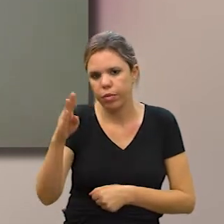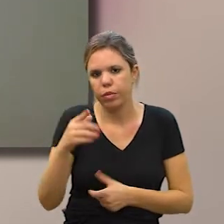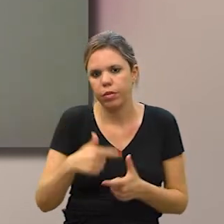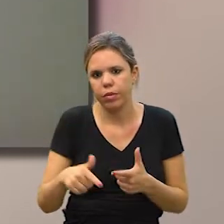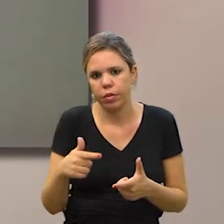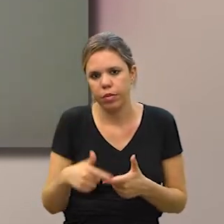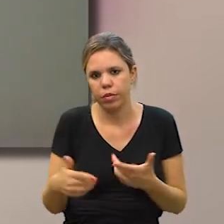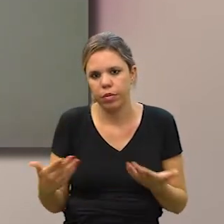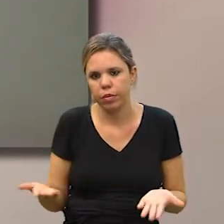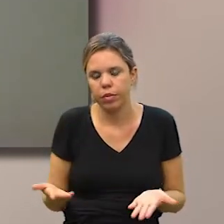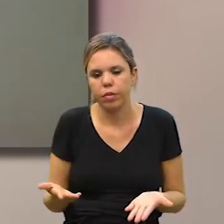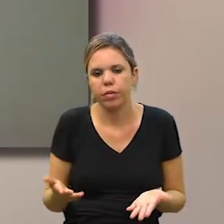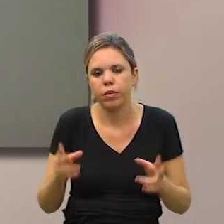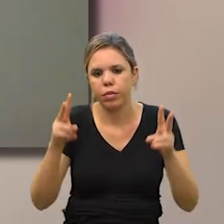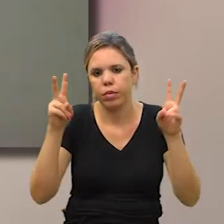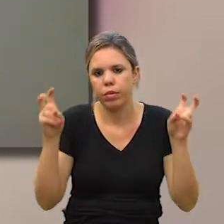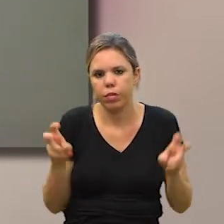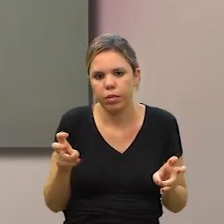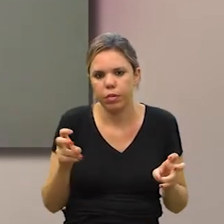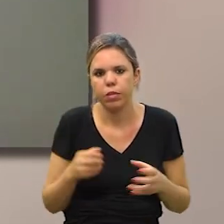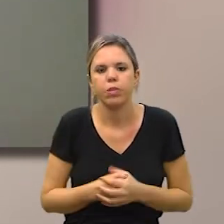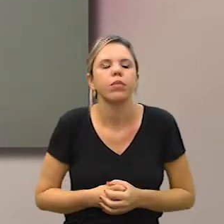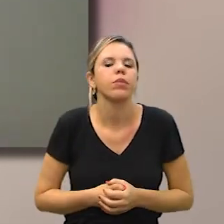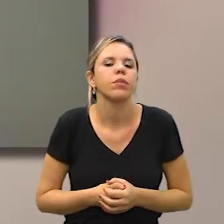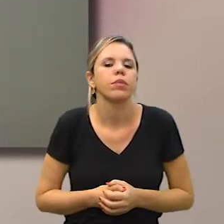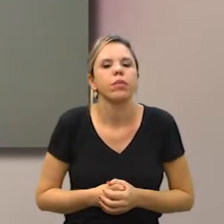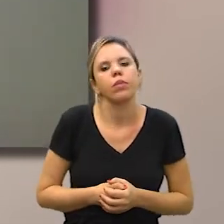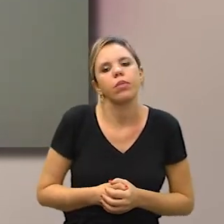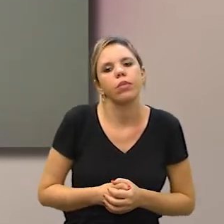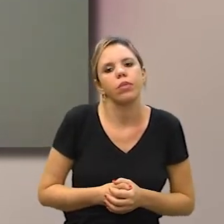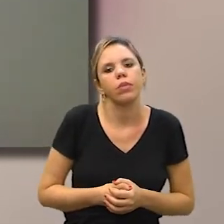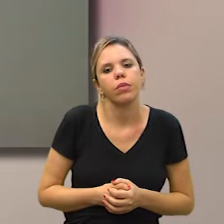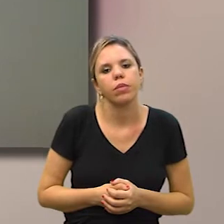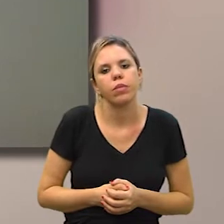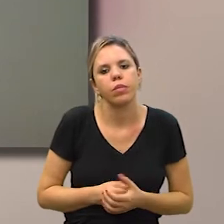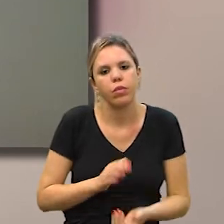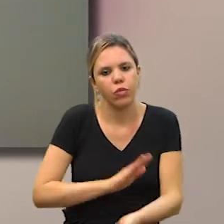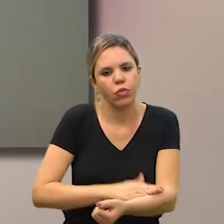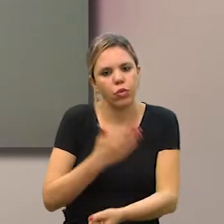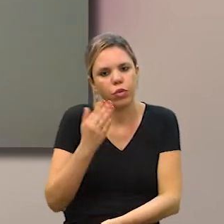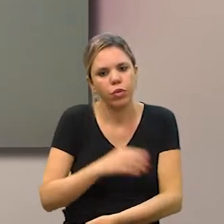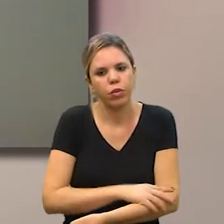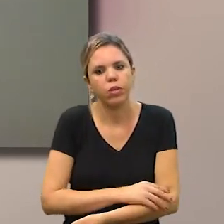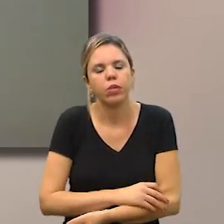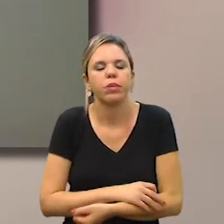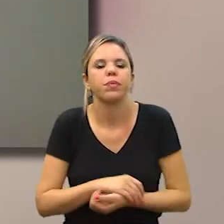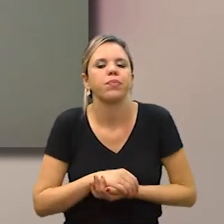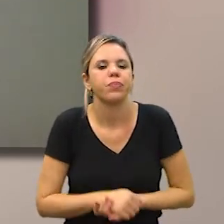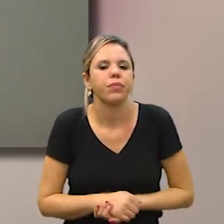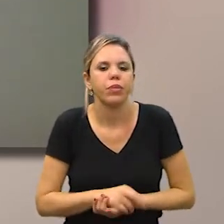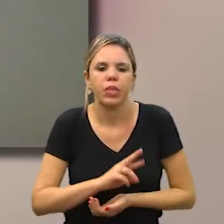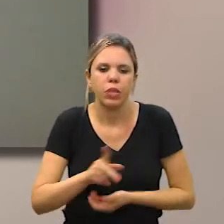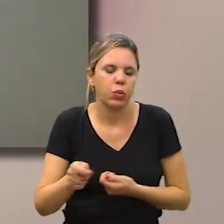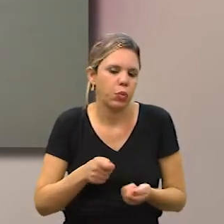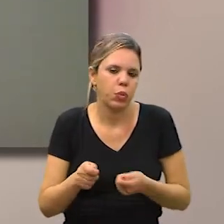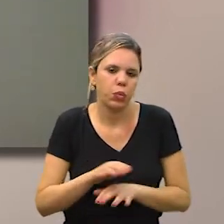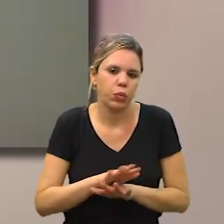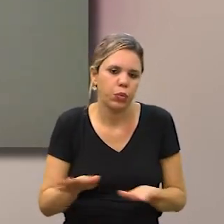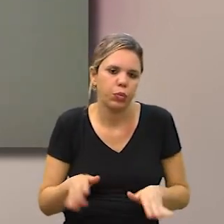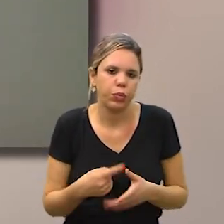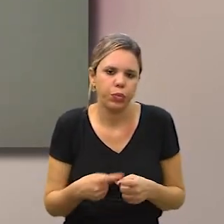causas São relacionadas a a hipertensão não controlada